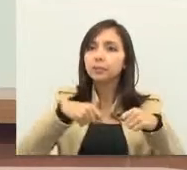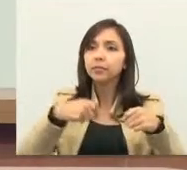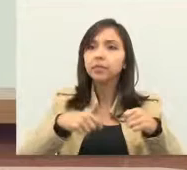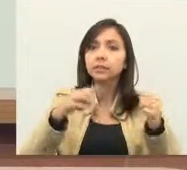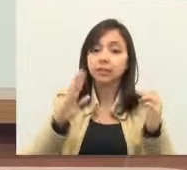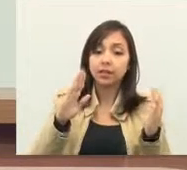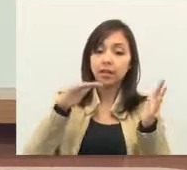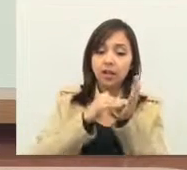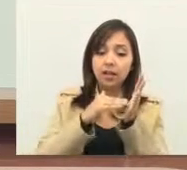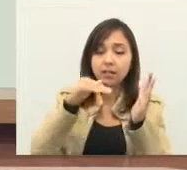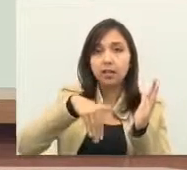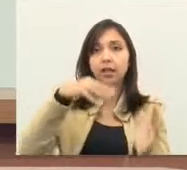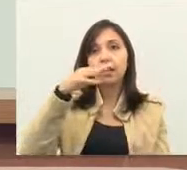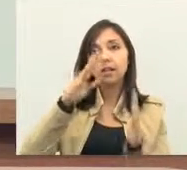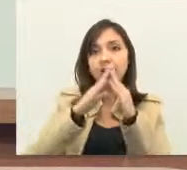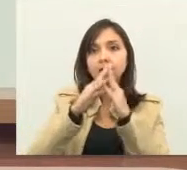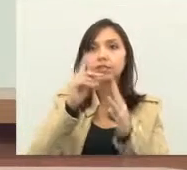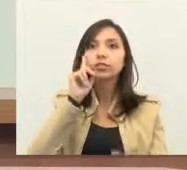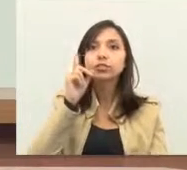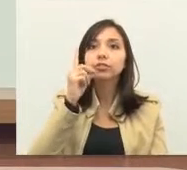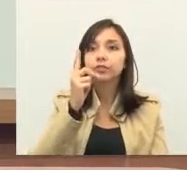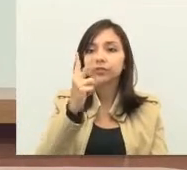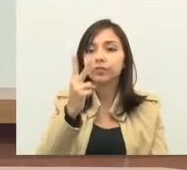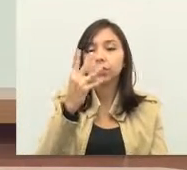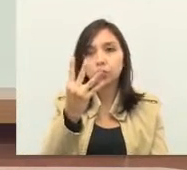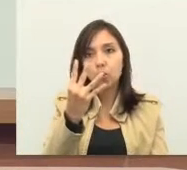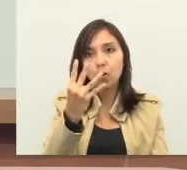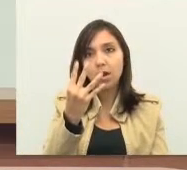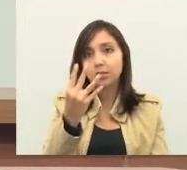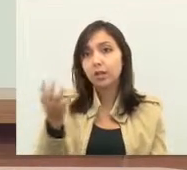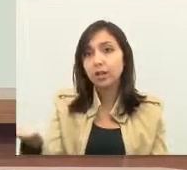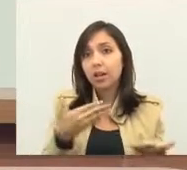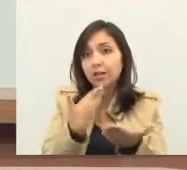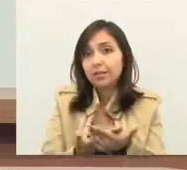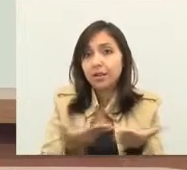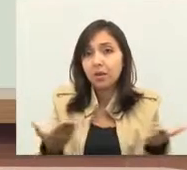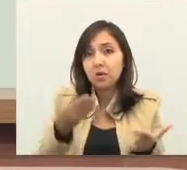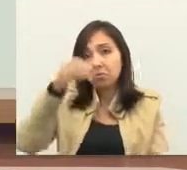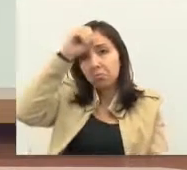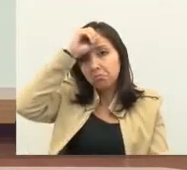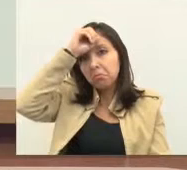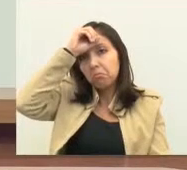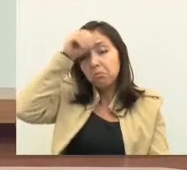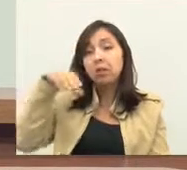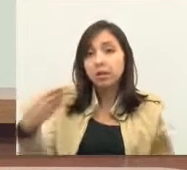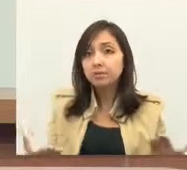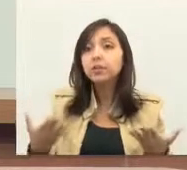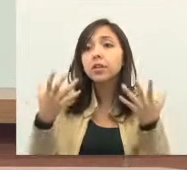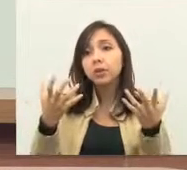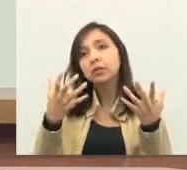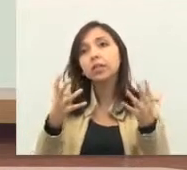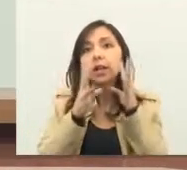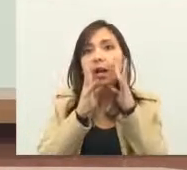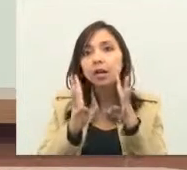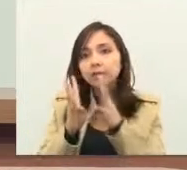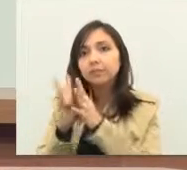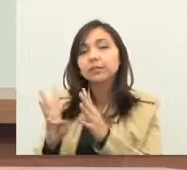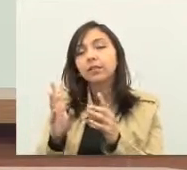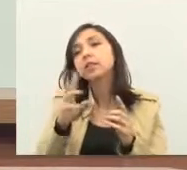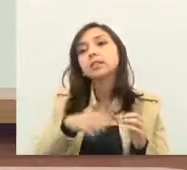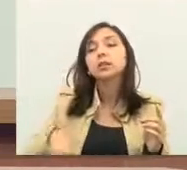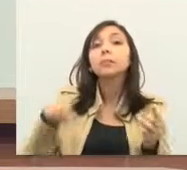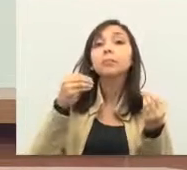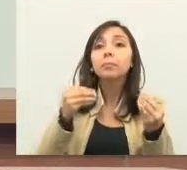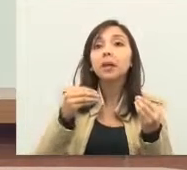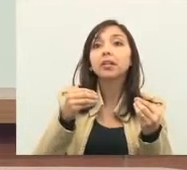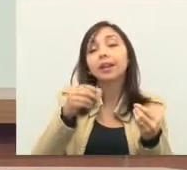dia 24, que é amanhã, e até agora nós não sabemos de nada. Então, eu gostaria da atenção de vocês para que